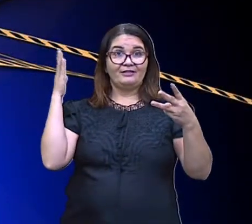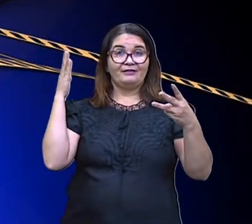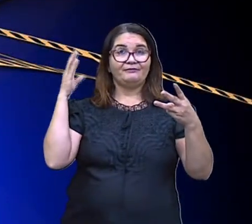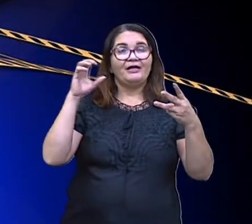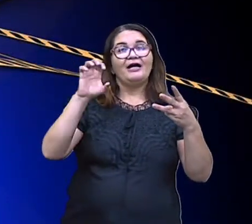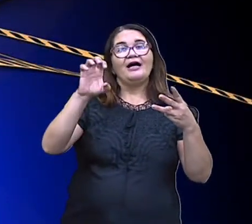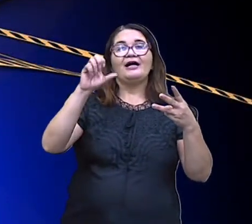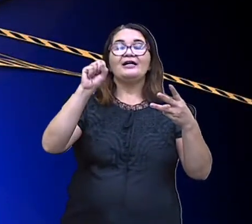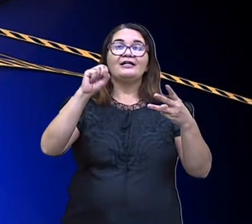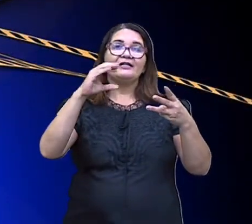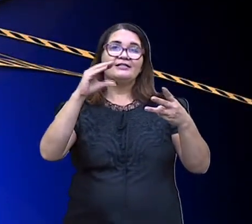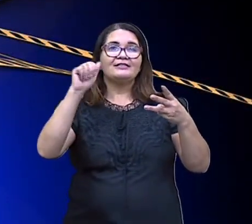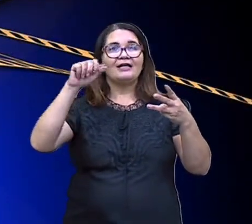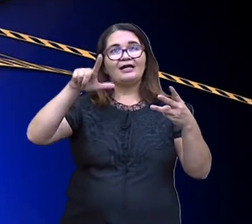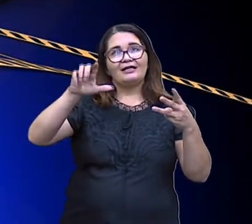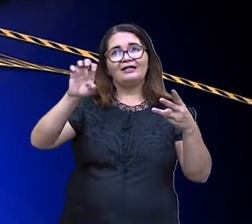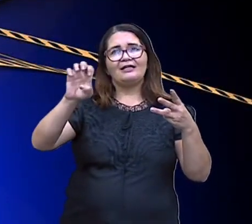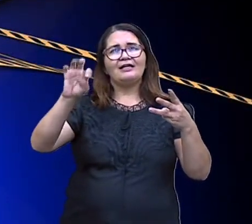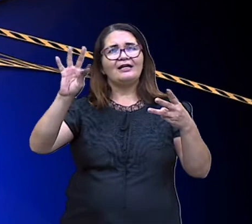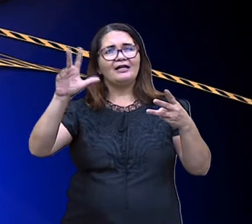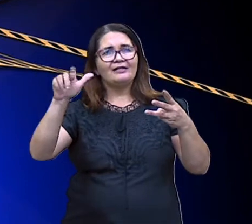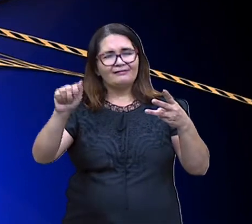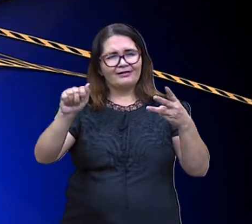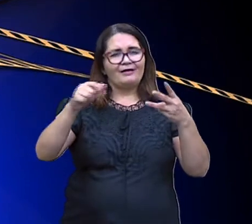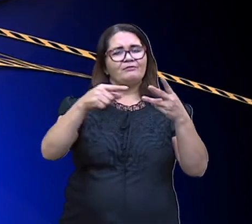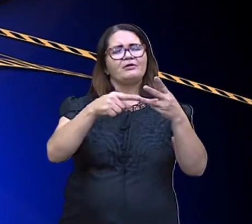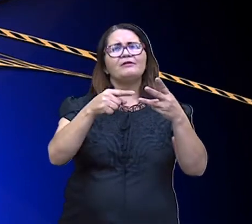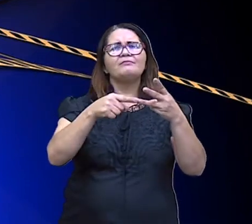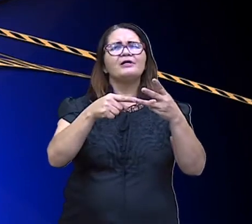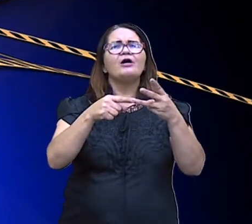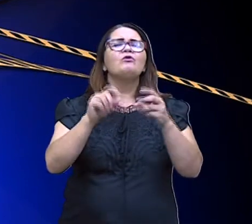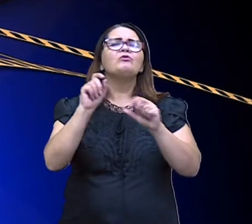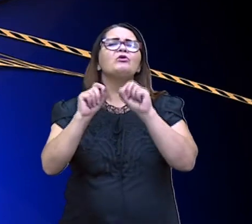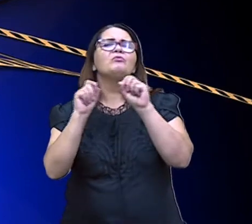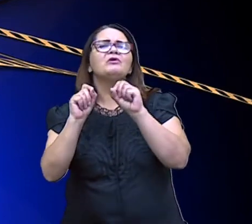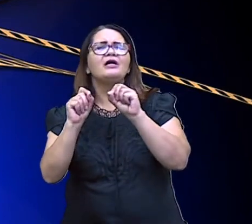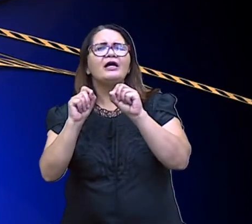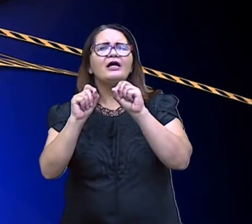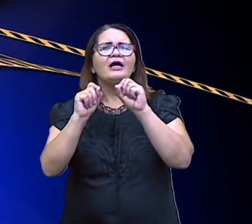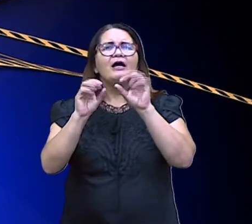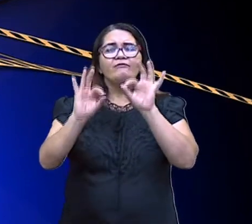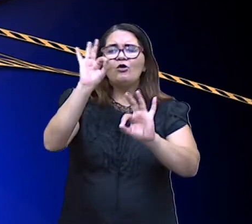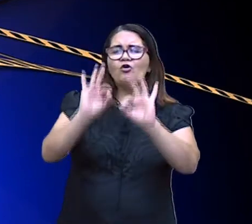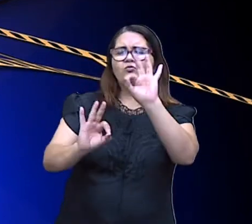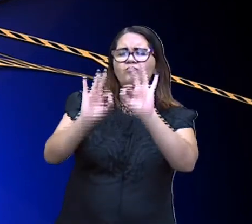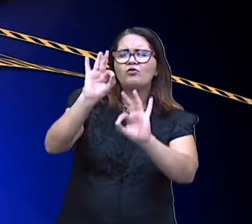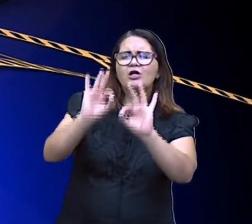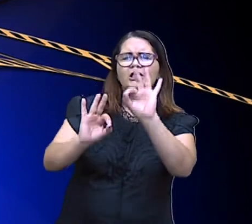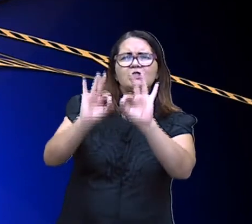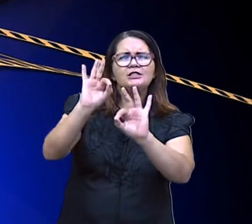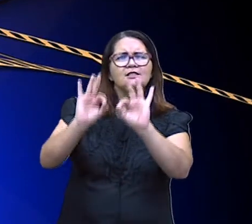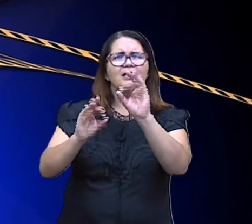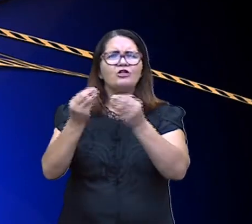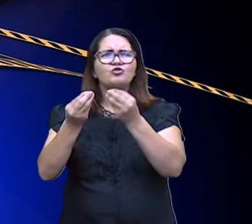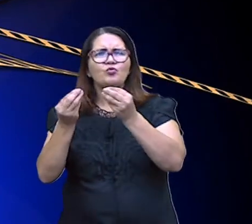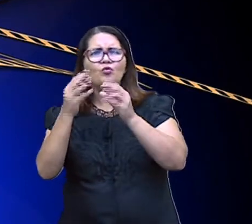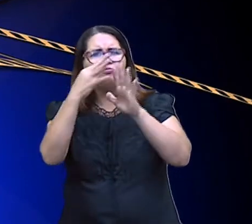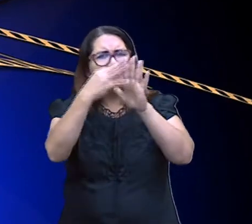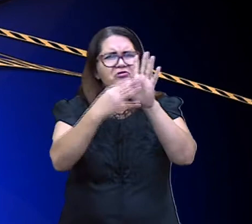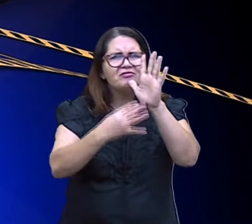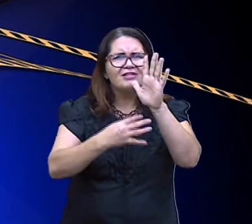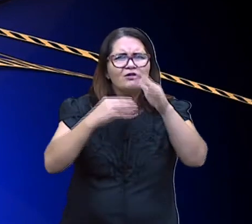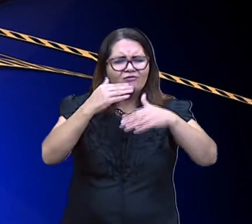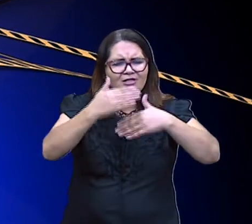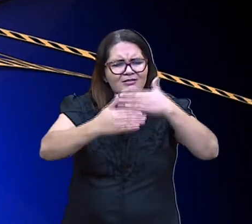Isso mesmo, que é aquela hora de estruturar como o roteiro será desenvolvido. Escaleta é